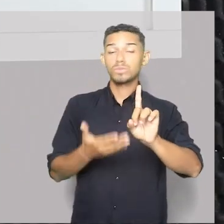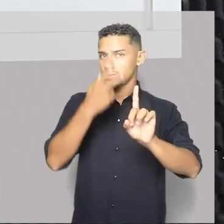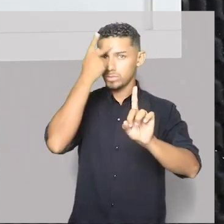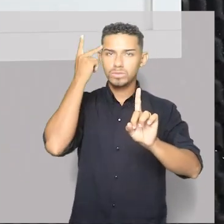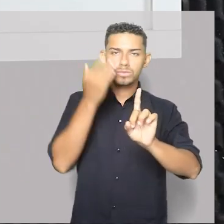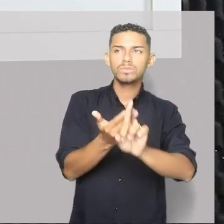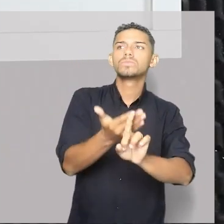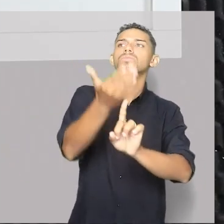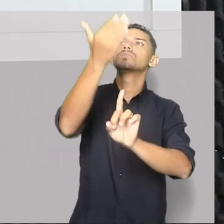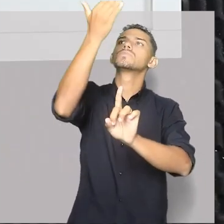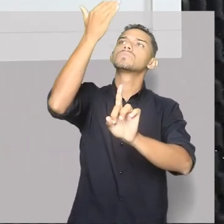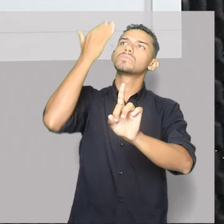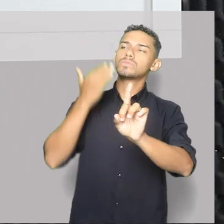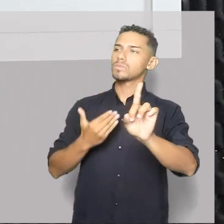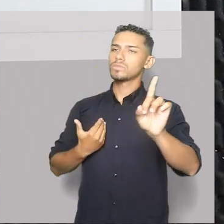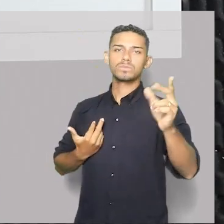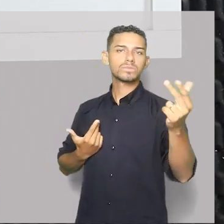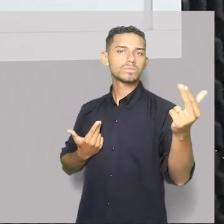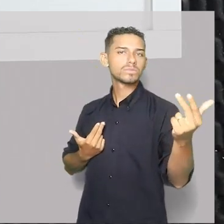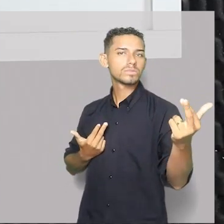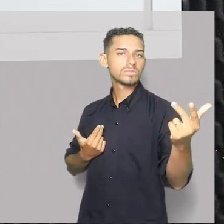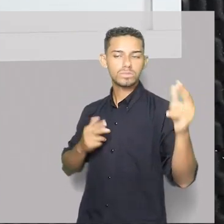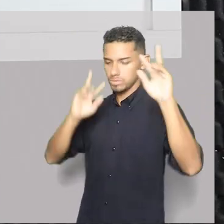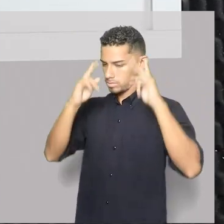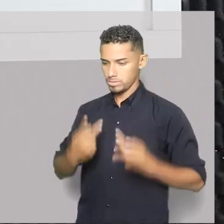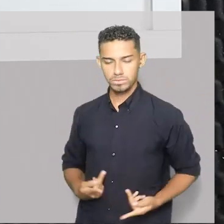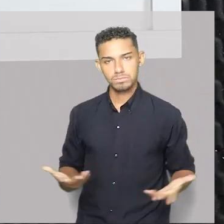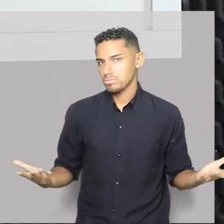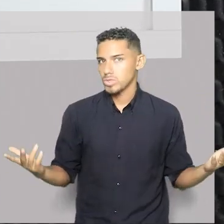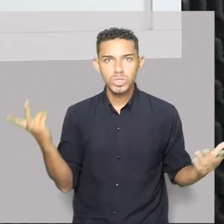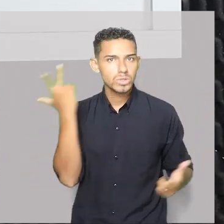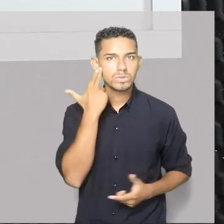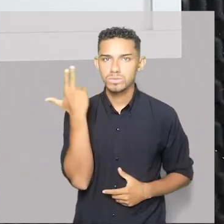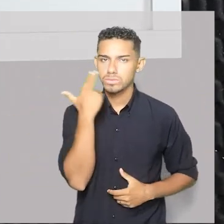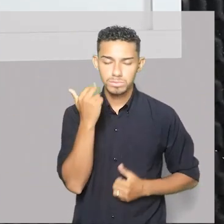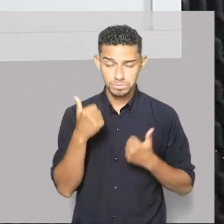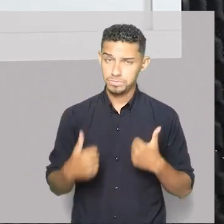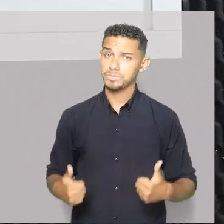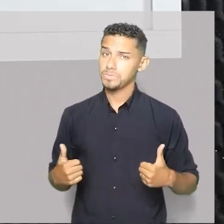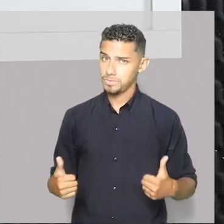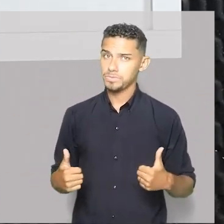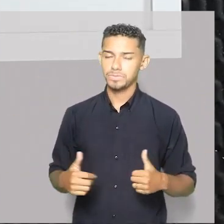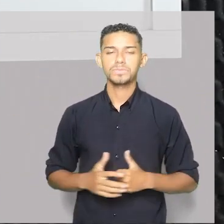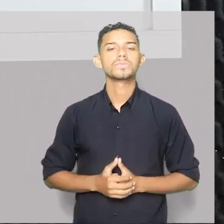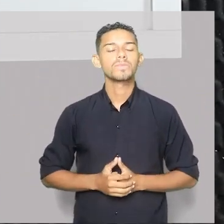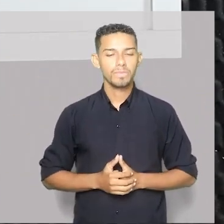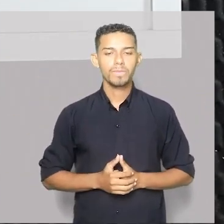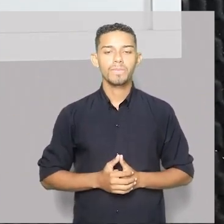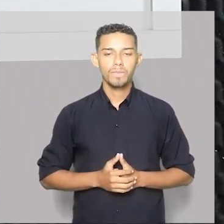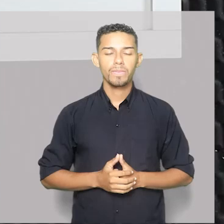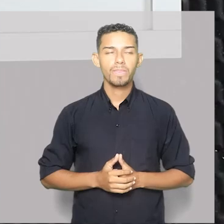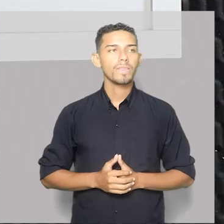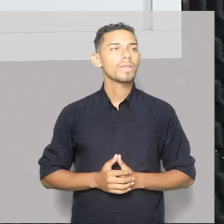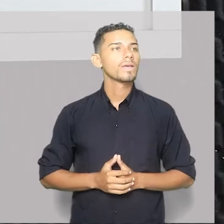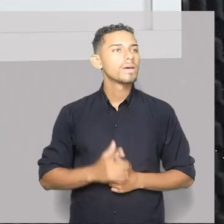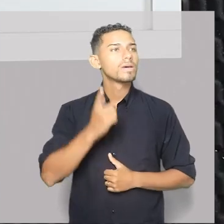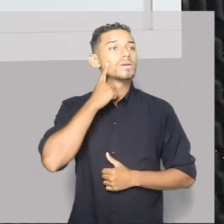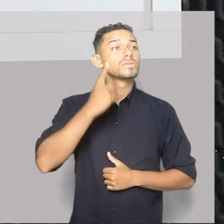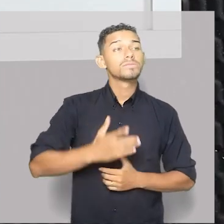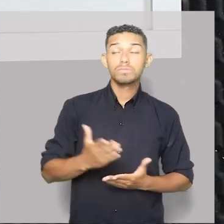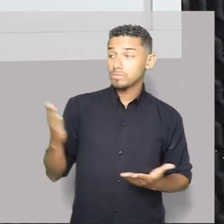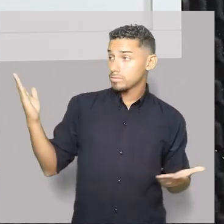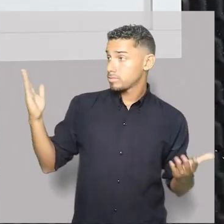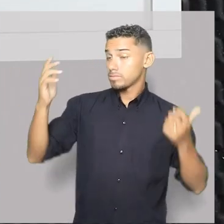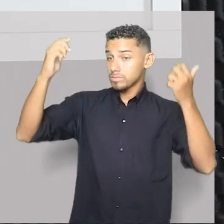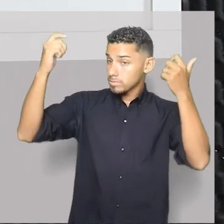a todos os indivíduos, tá certo? Então, vem aqui comigo para o quadro. Isso aqui, tá, gente, que eu exemplifiquei para